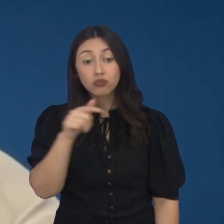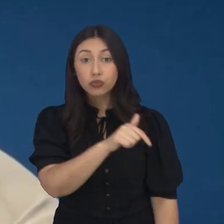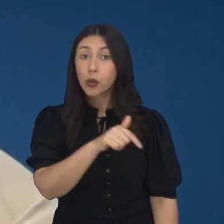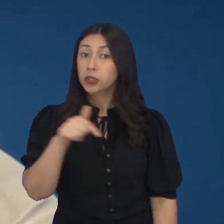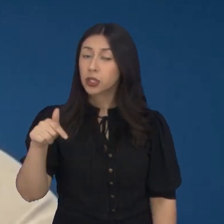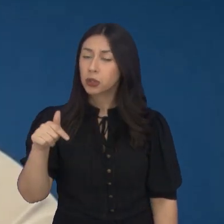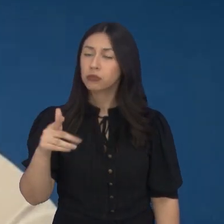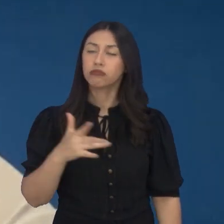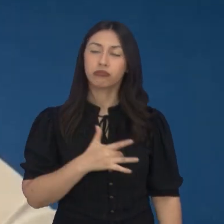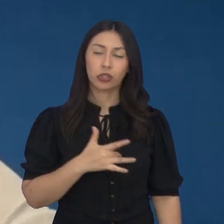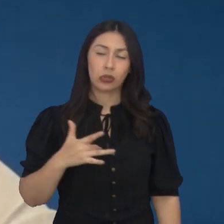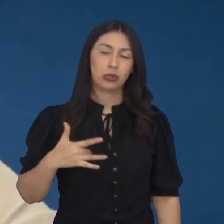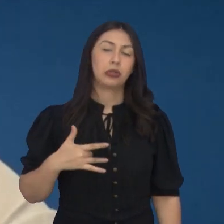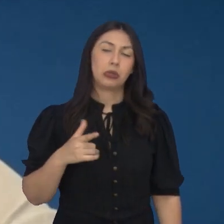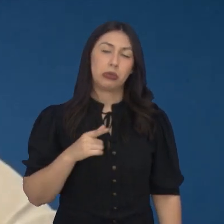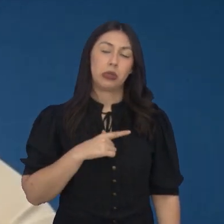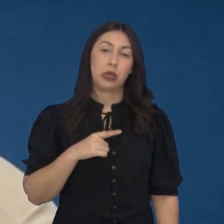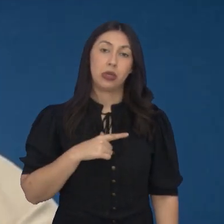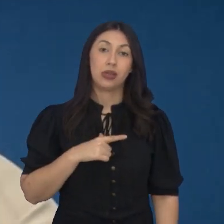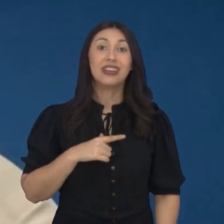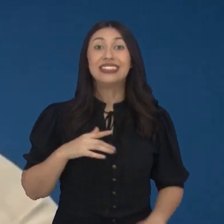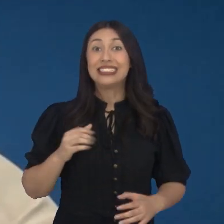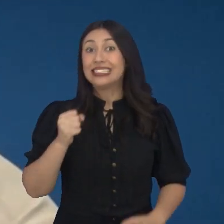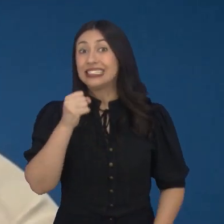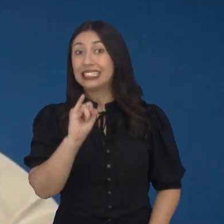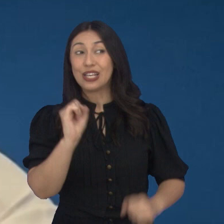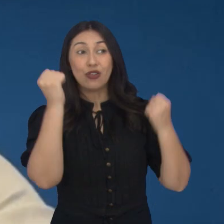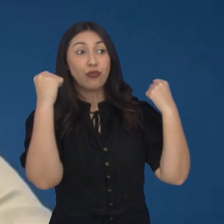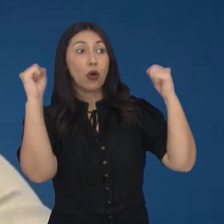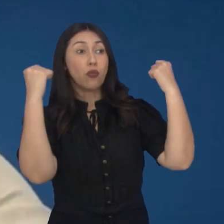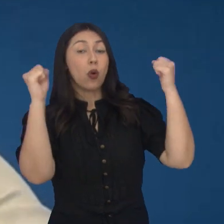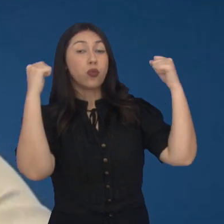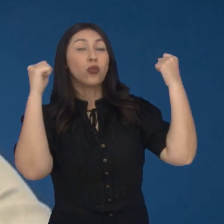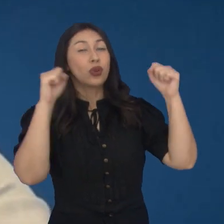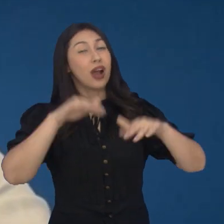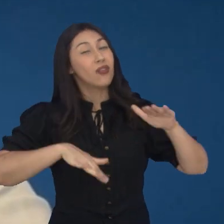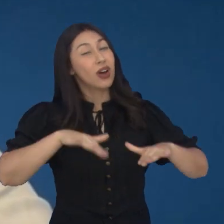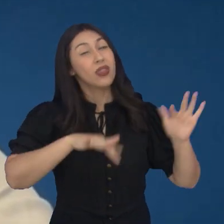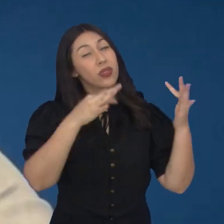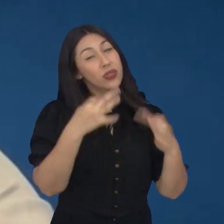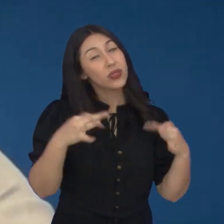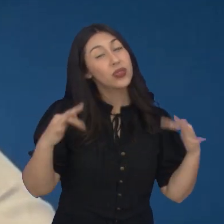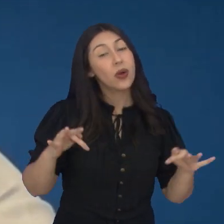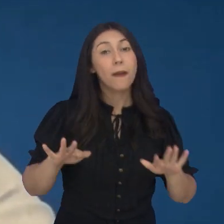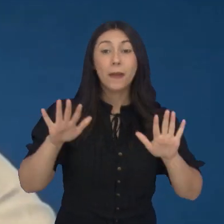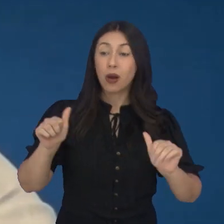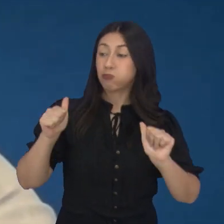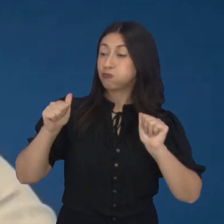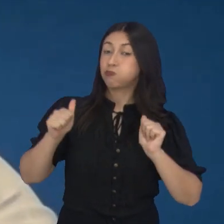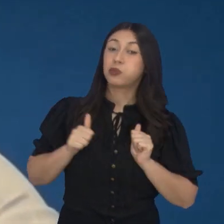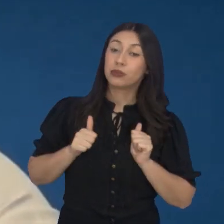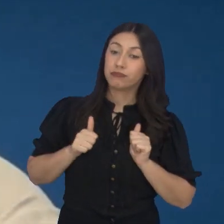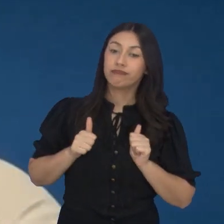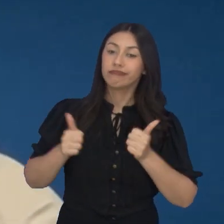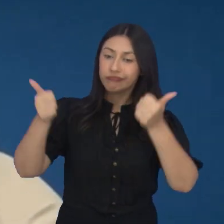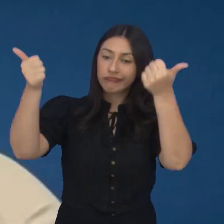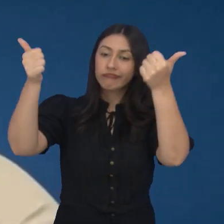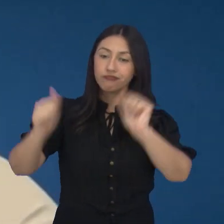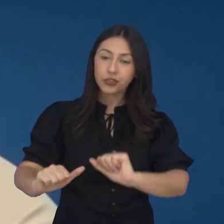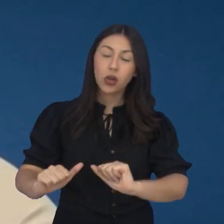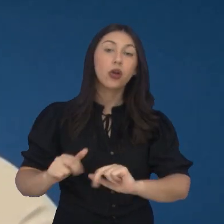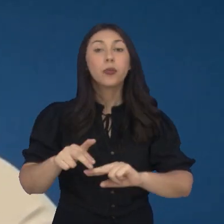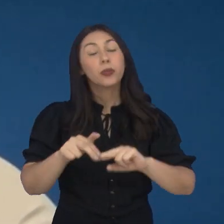Então, o abuso de atividade física gera dor, mas o desuso é muito ruim. A gente precisa achar esse equilíbrio e já existem algumas recomendações